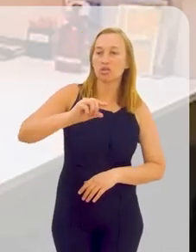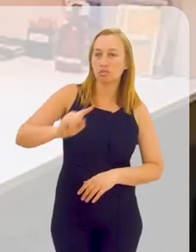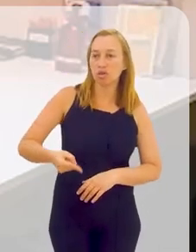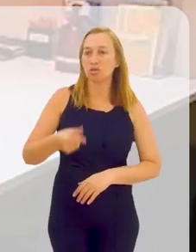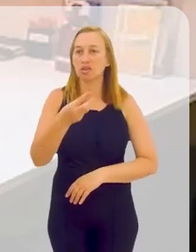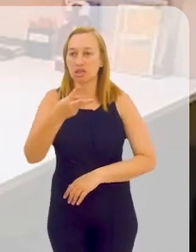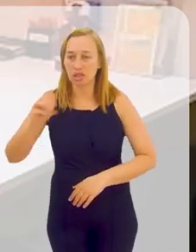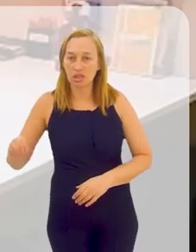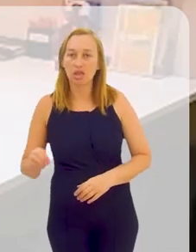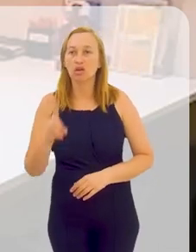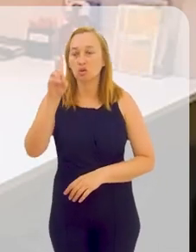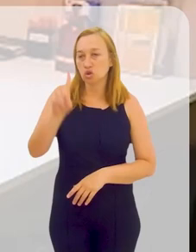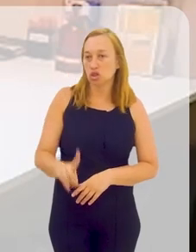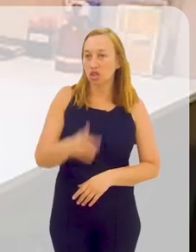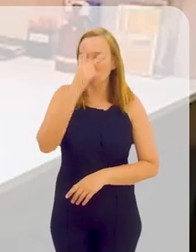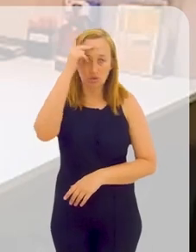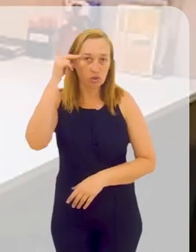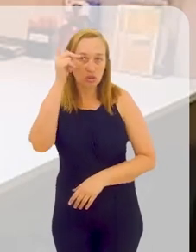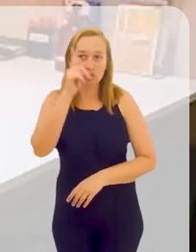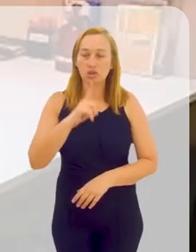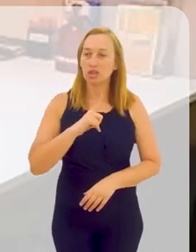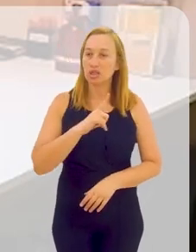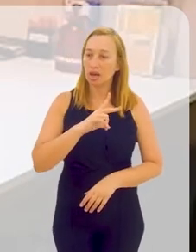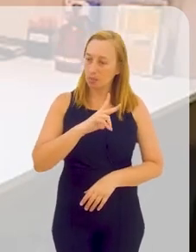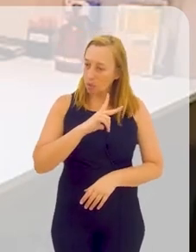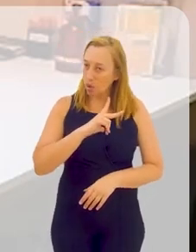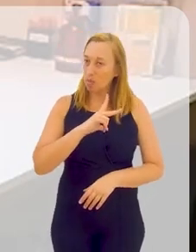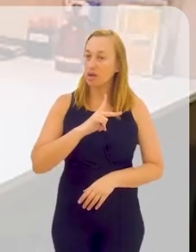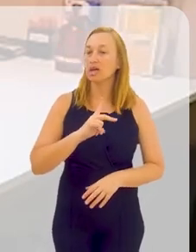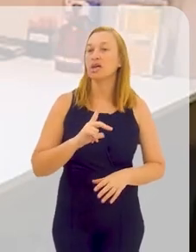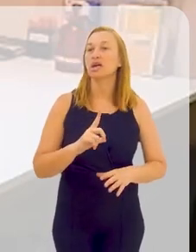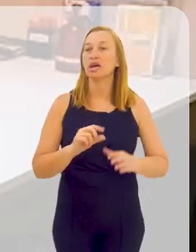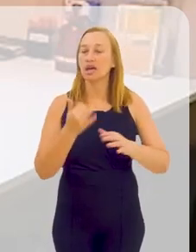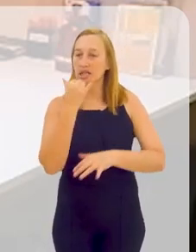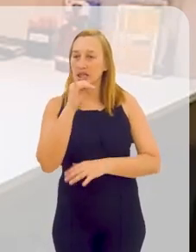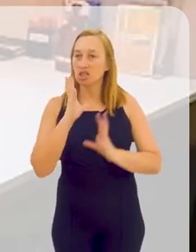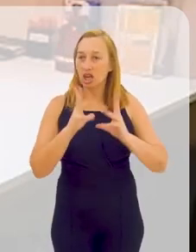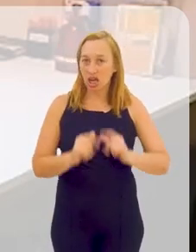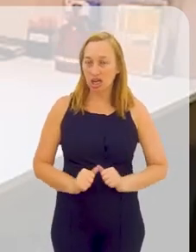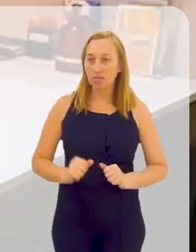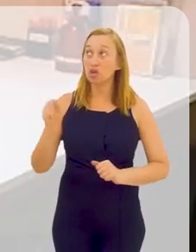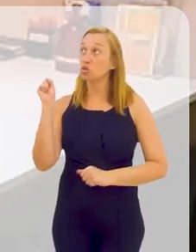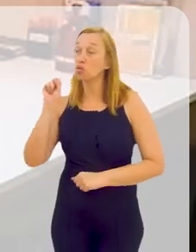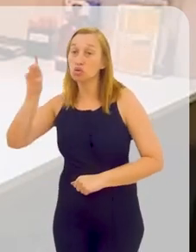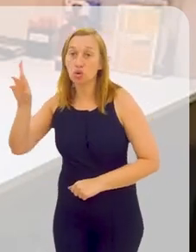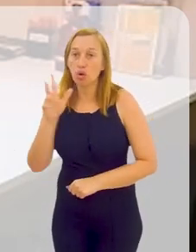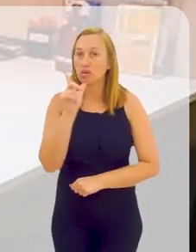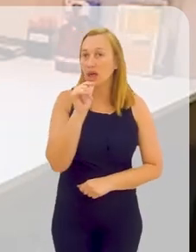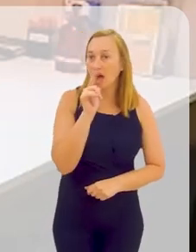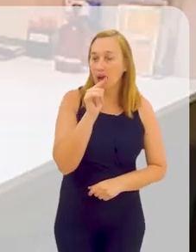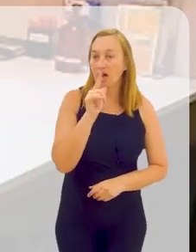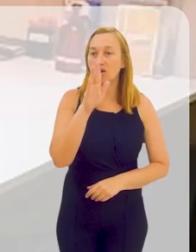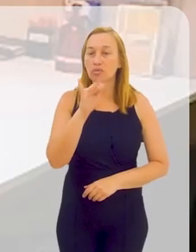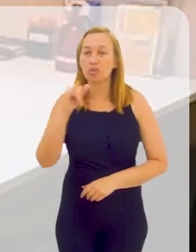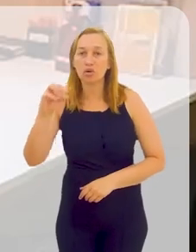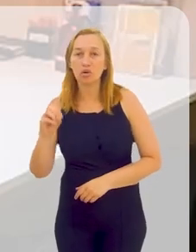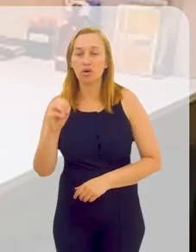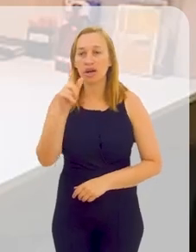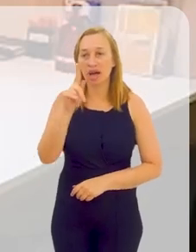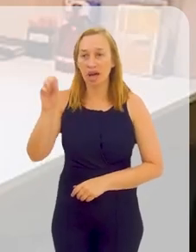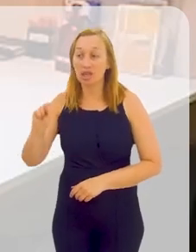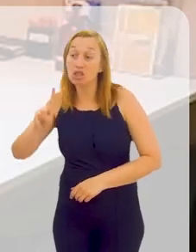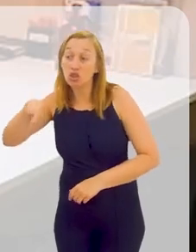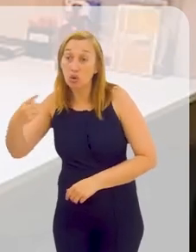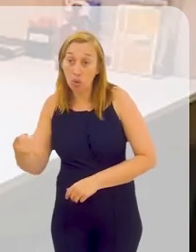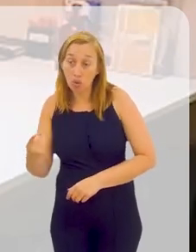14.300 o direito do consumidor de gerar a sua energia limpa e renovável do Sol da água da biomassa do